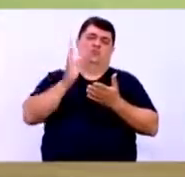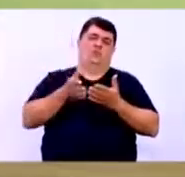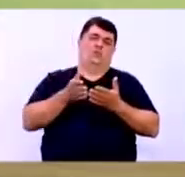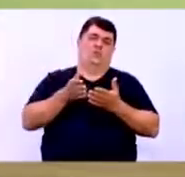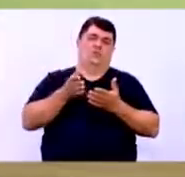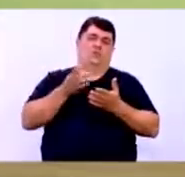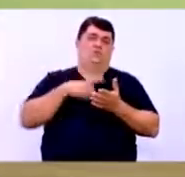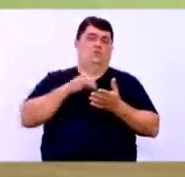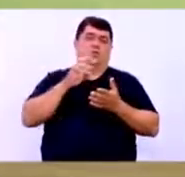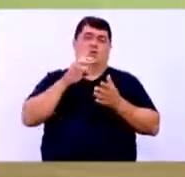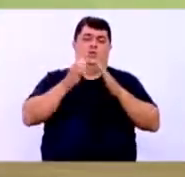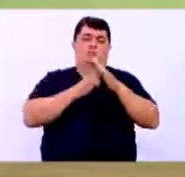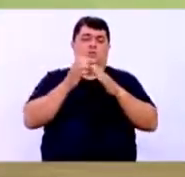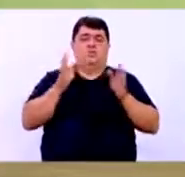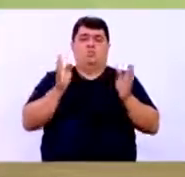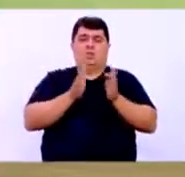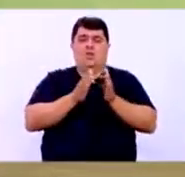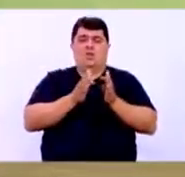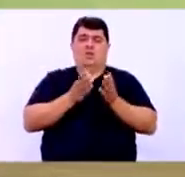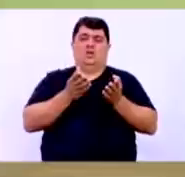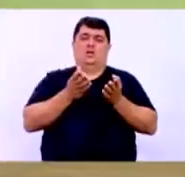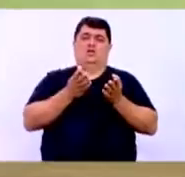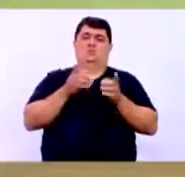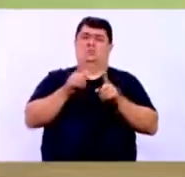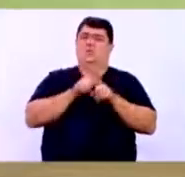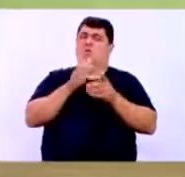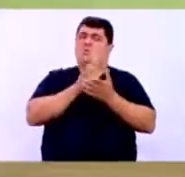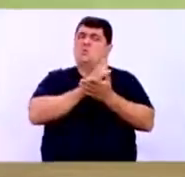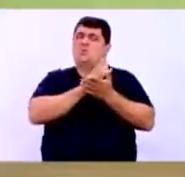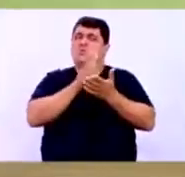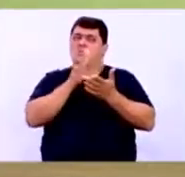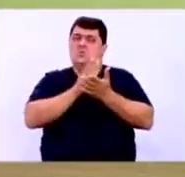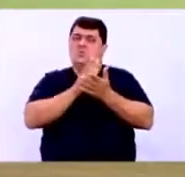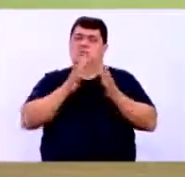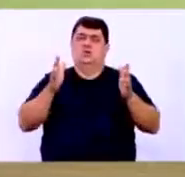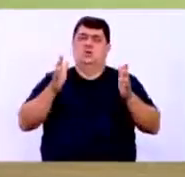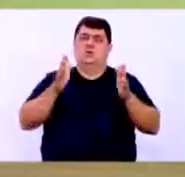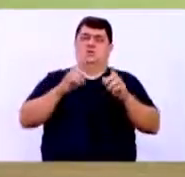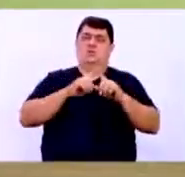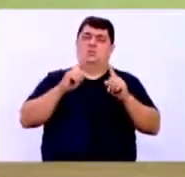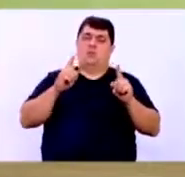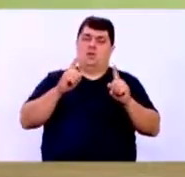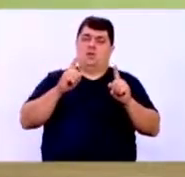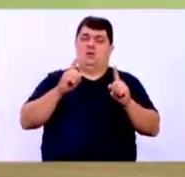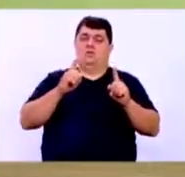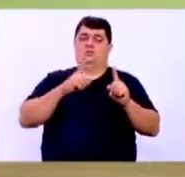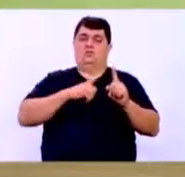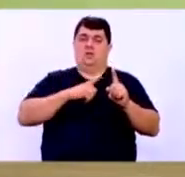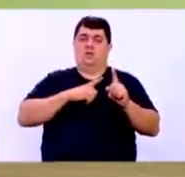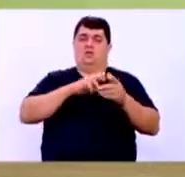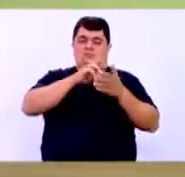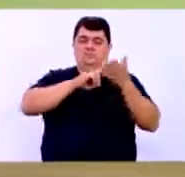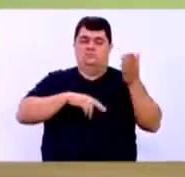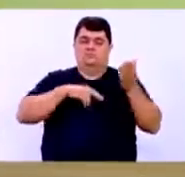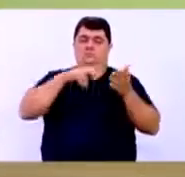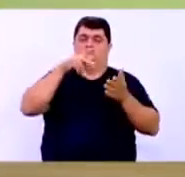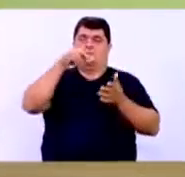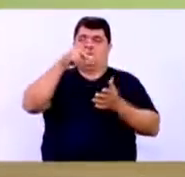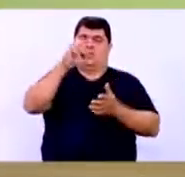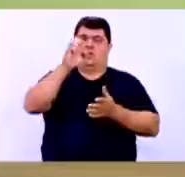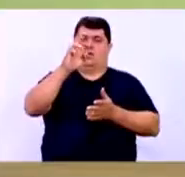aquelas pequenas e médias empresas, né? Já o inventário permanente